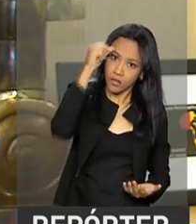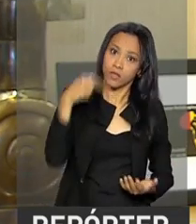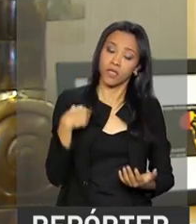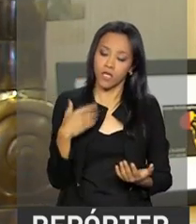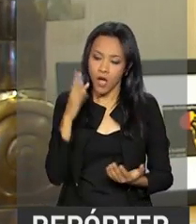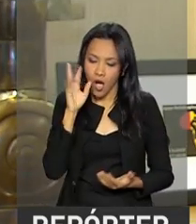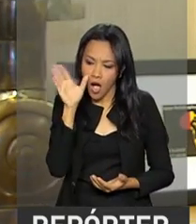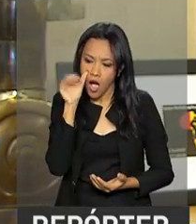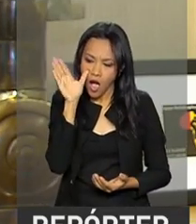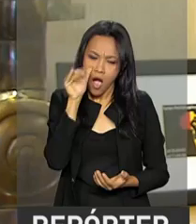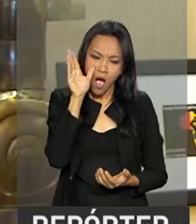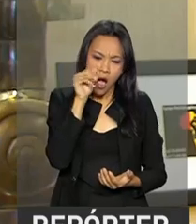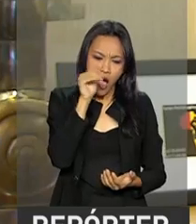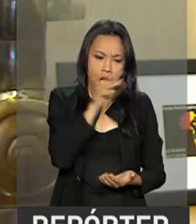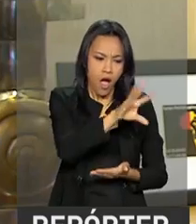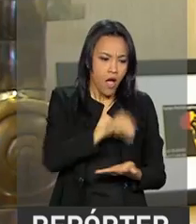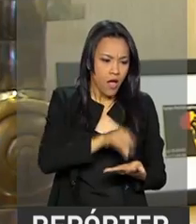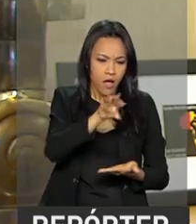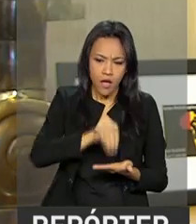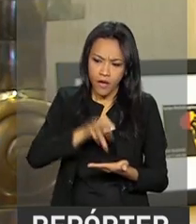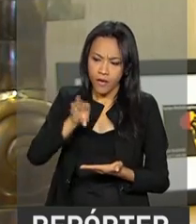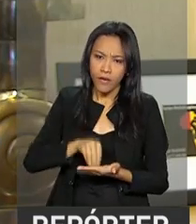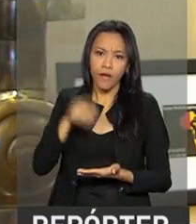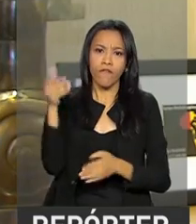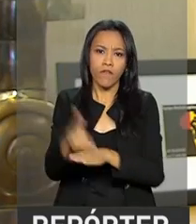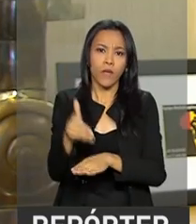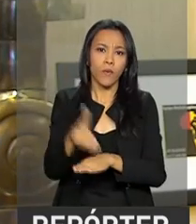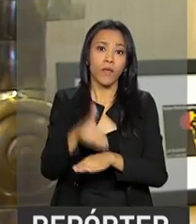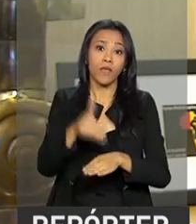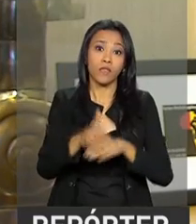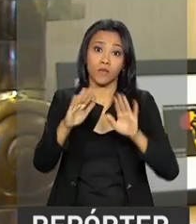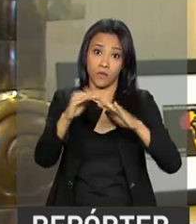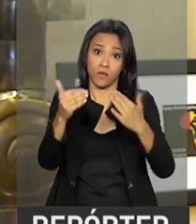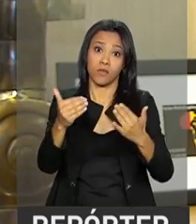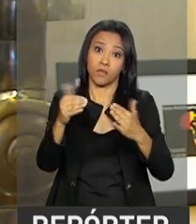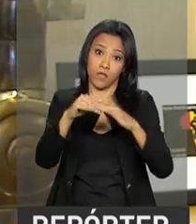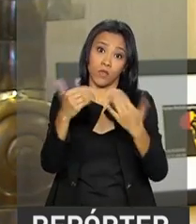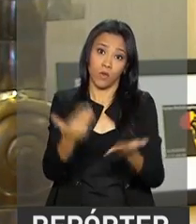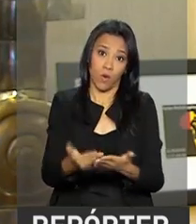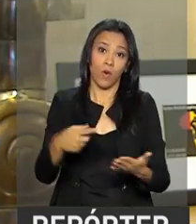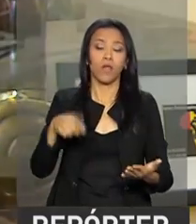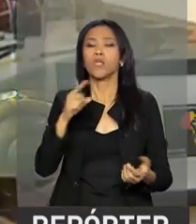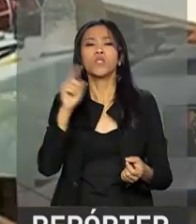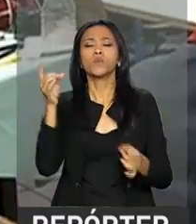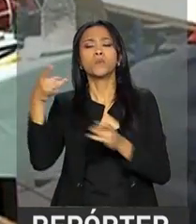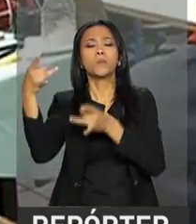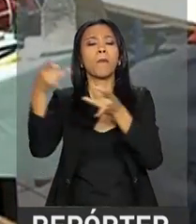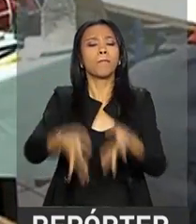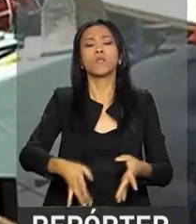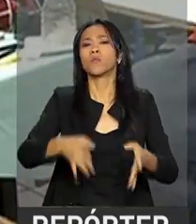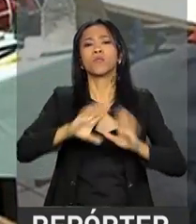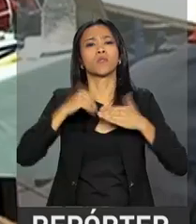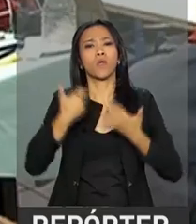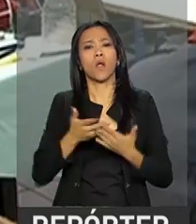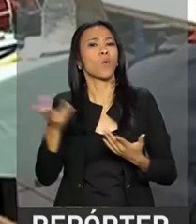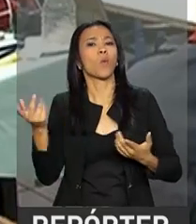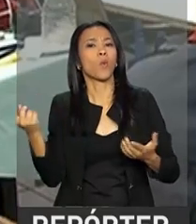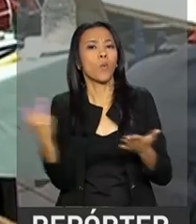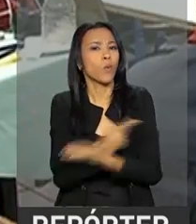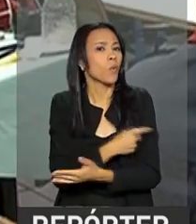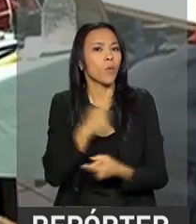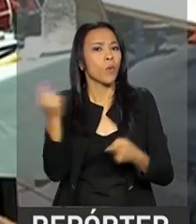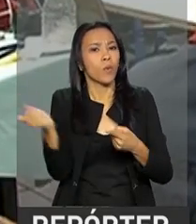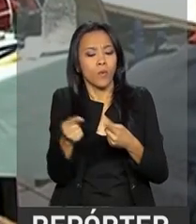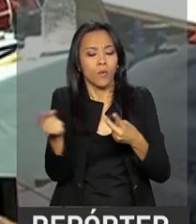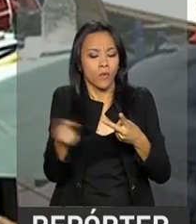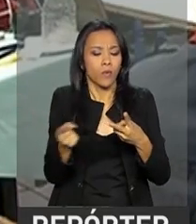nível local, do registro, da frequência e dos motivos do abandono, da ausência do